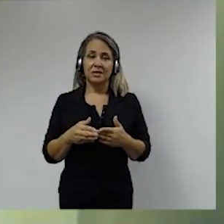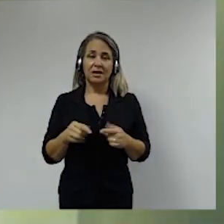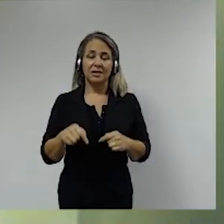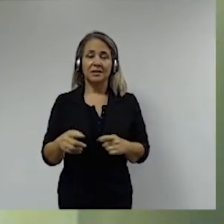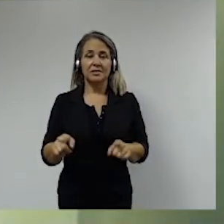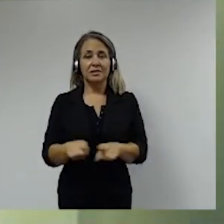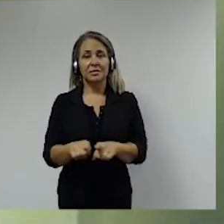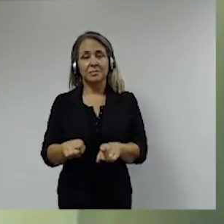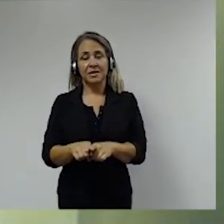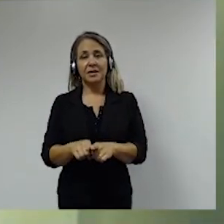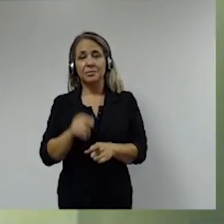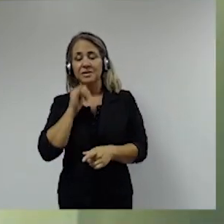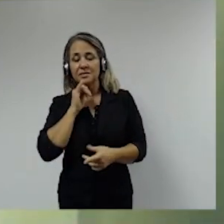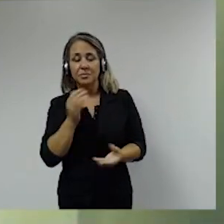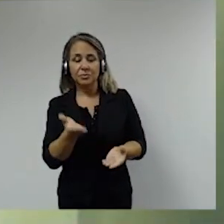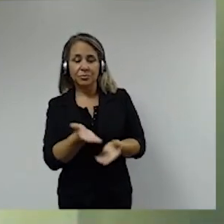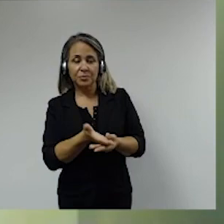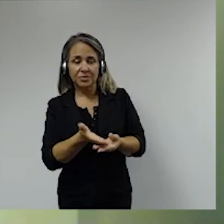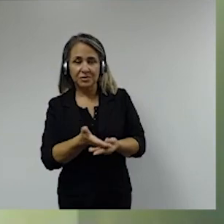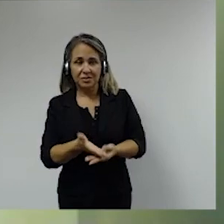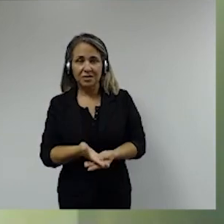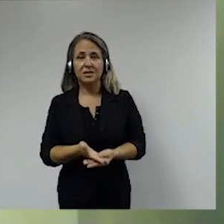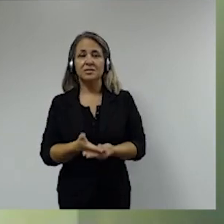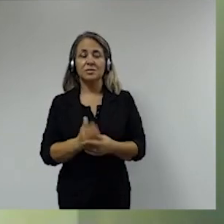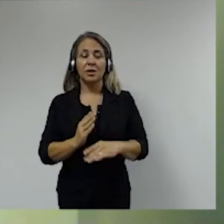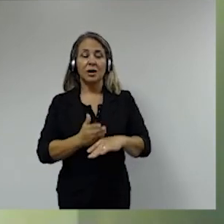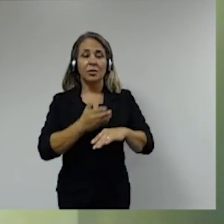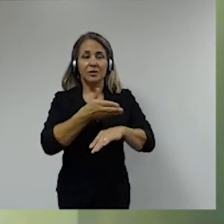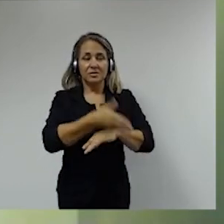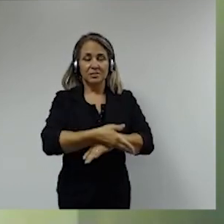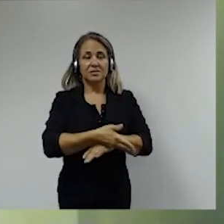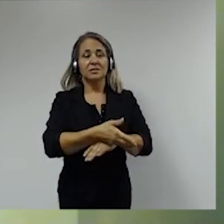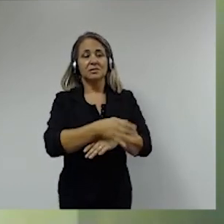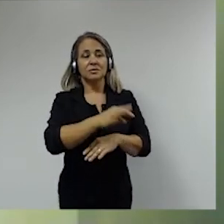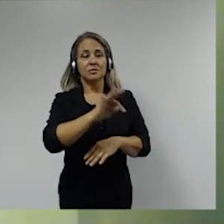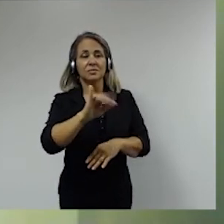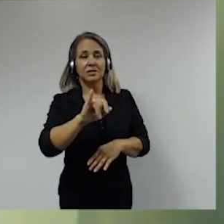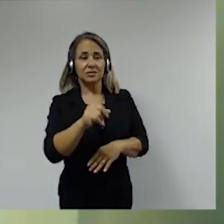em relação aos processos, em relação ao acesso ao tribunal.